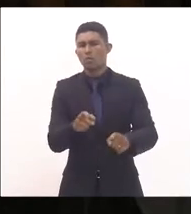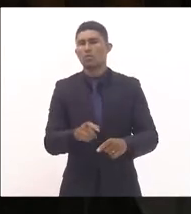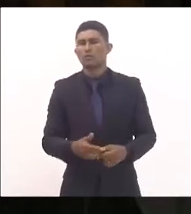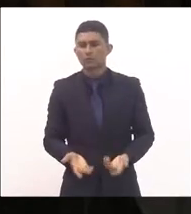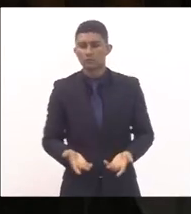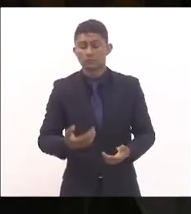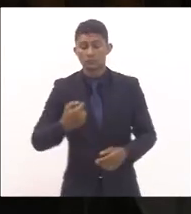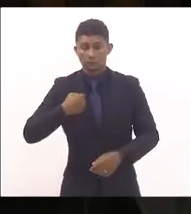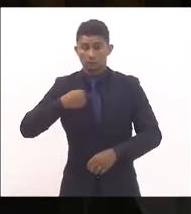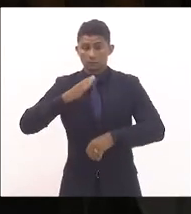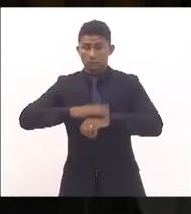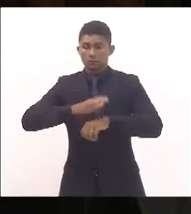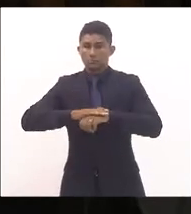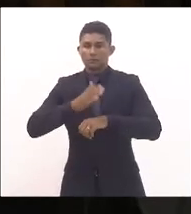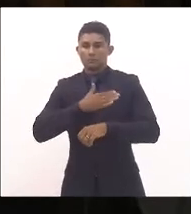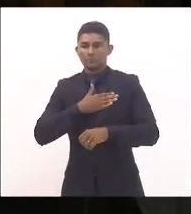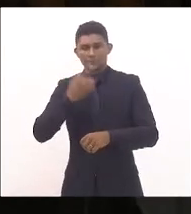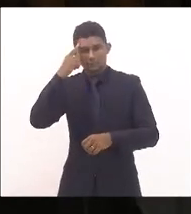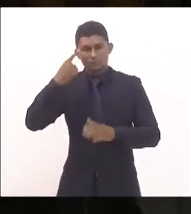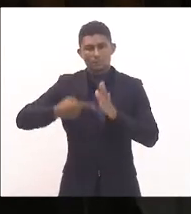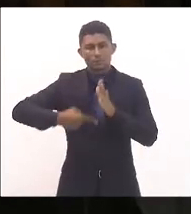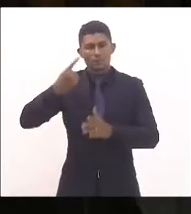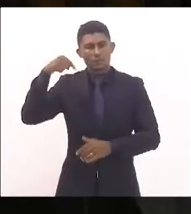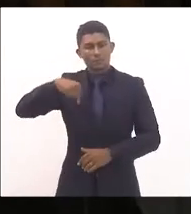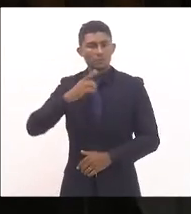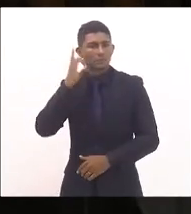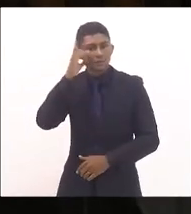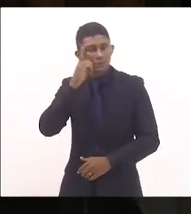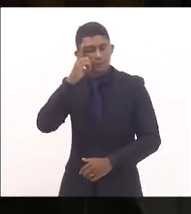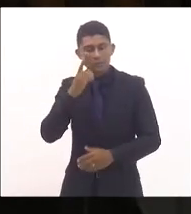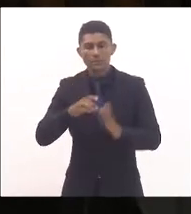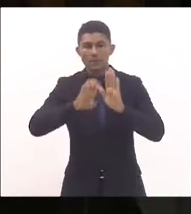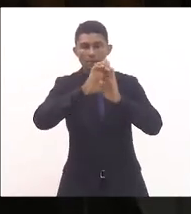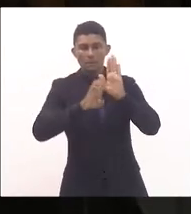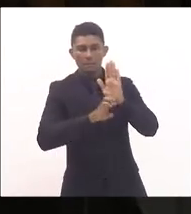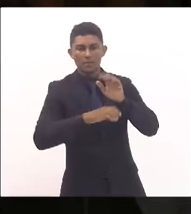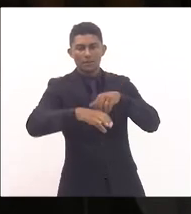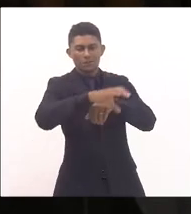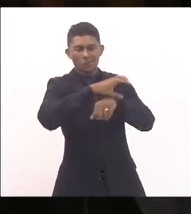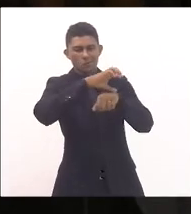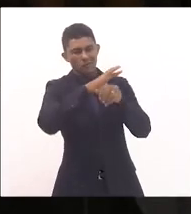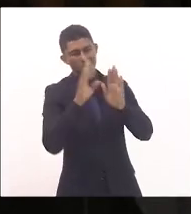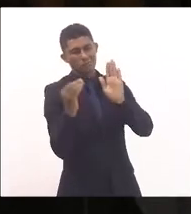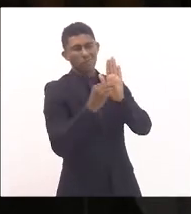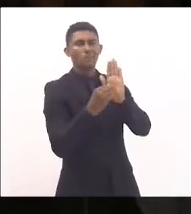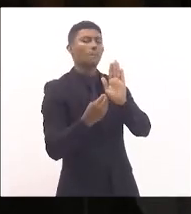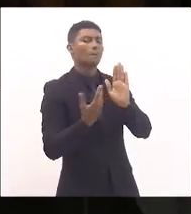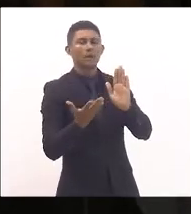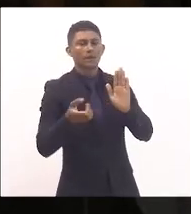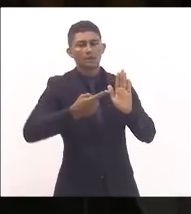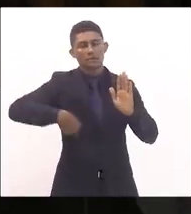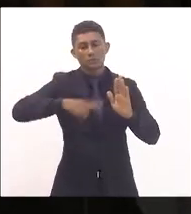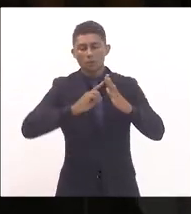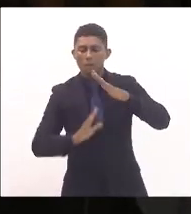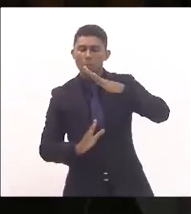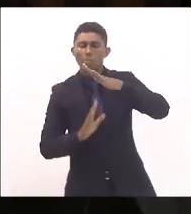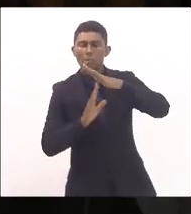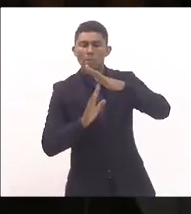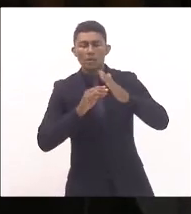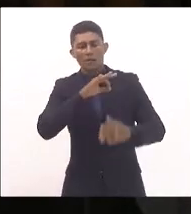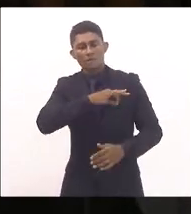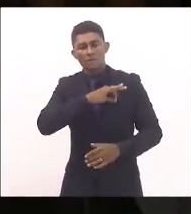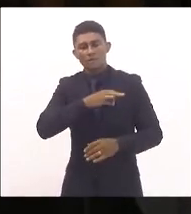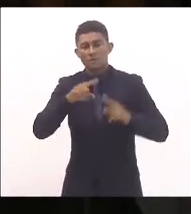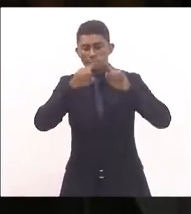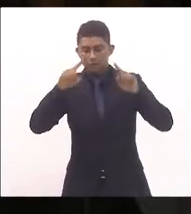sou autor, né, fui autor no meu primeiro mandato de uma emenda constitucional para que a gente regulamentasse o teto dos servidores no Estado do Rio de Janeiro,